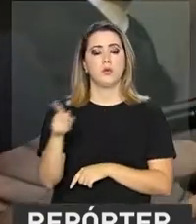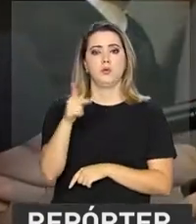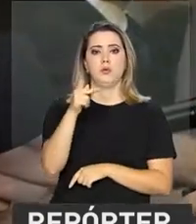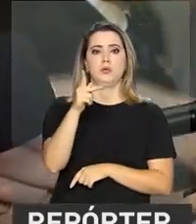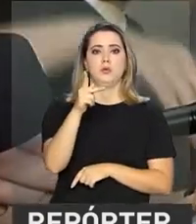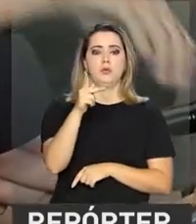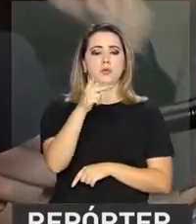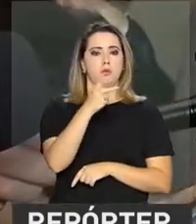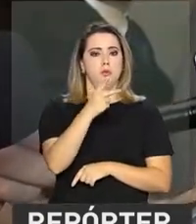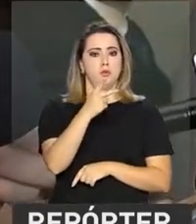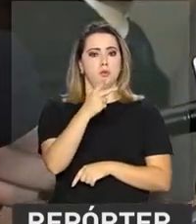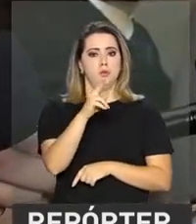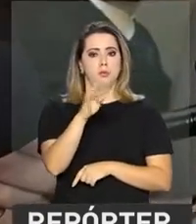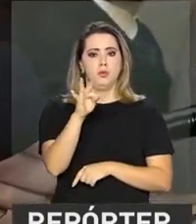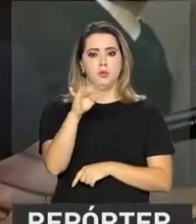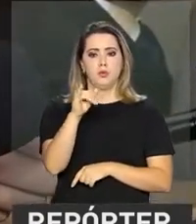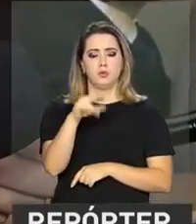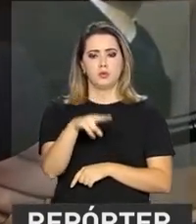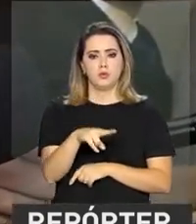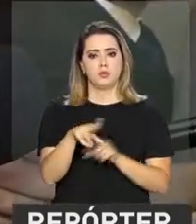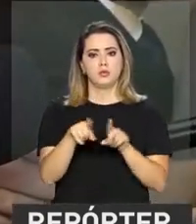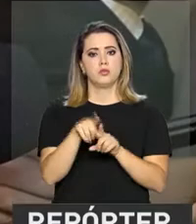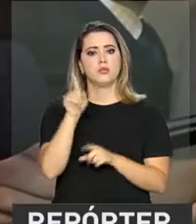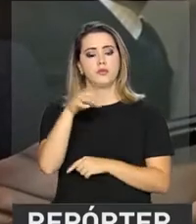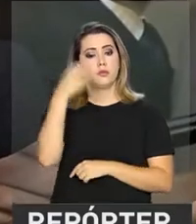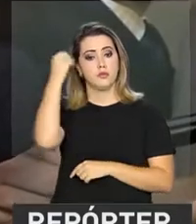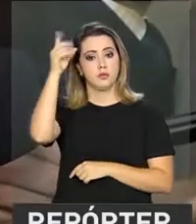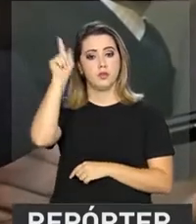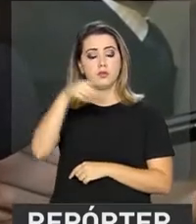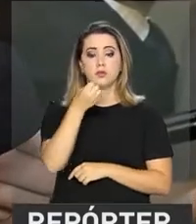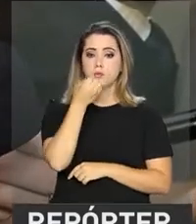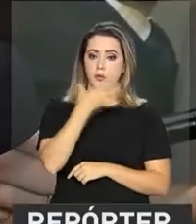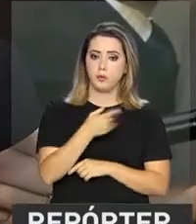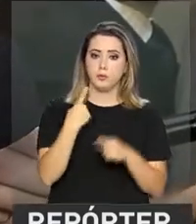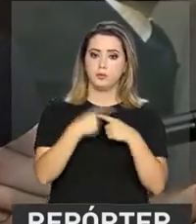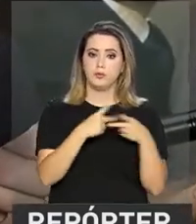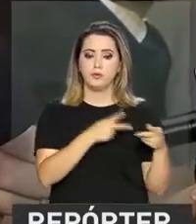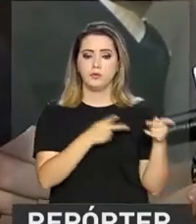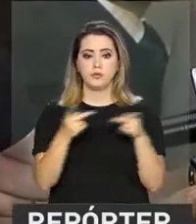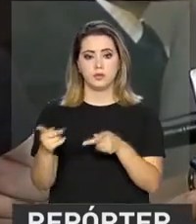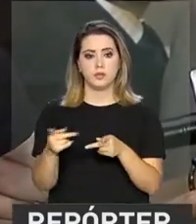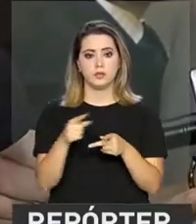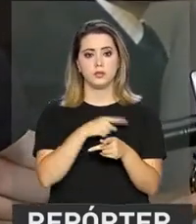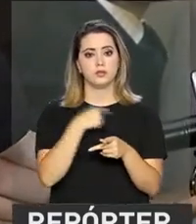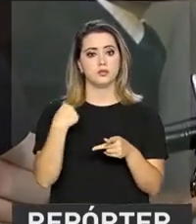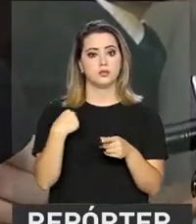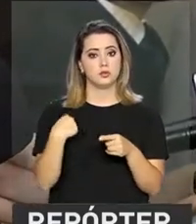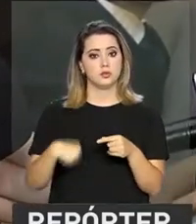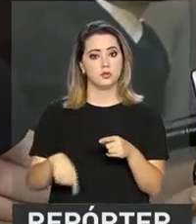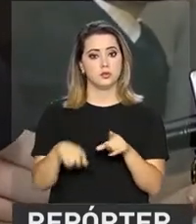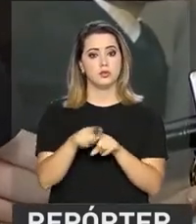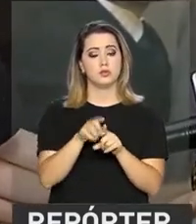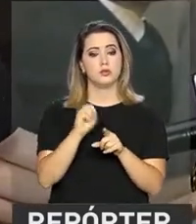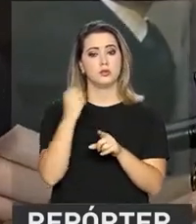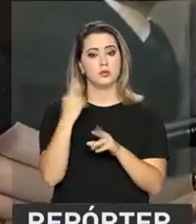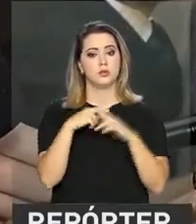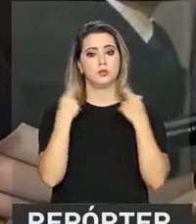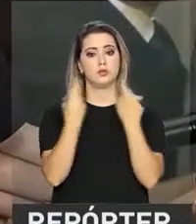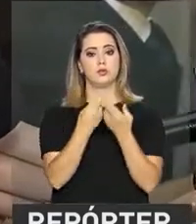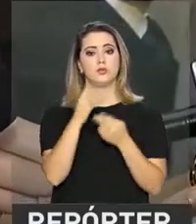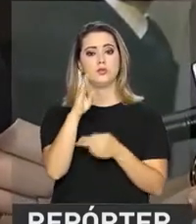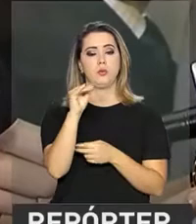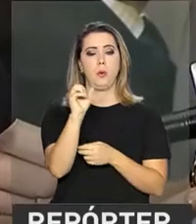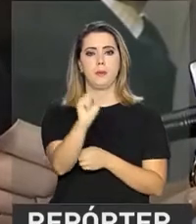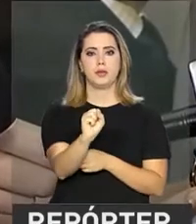que esta viagem foi bem sucedida, seja na visita de Estado a Pequim, seja na reunião do BRICS.